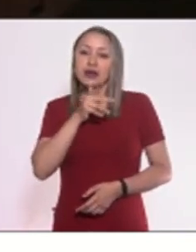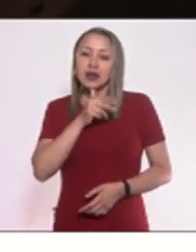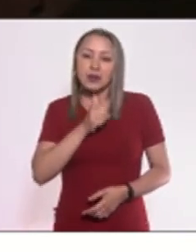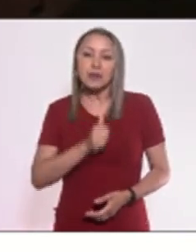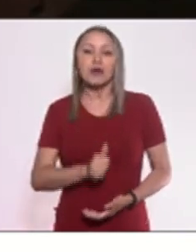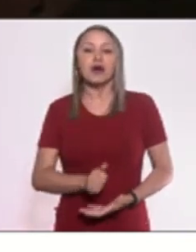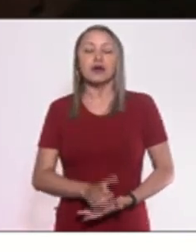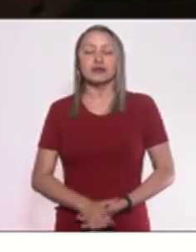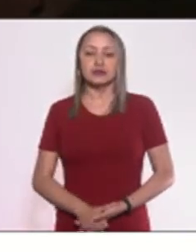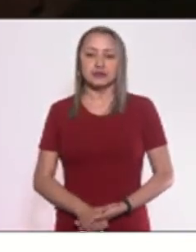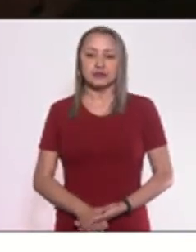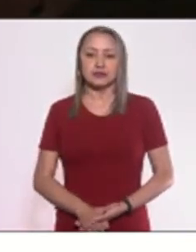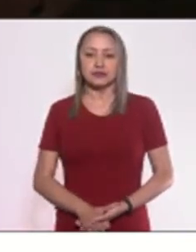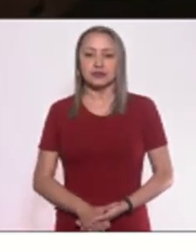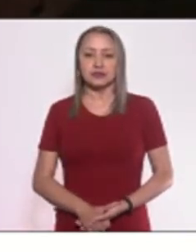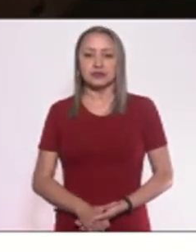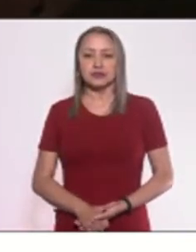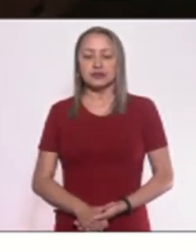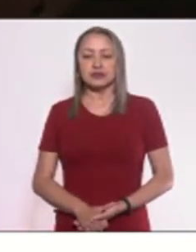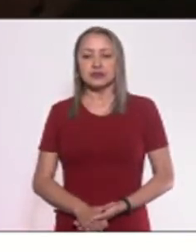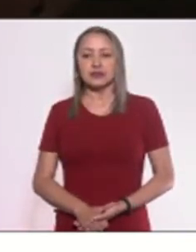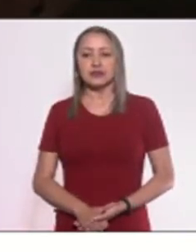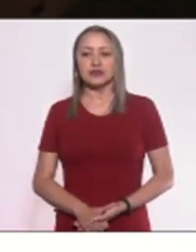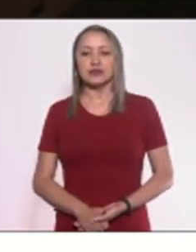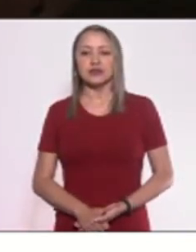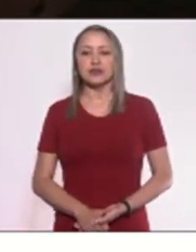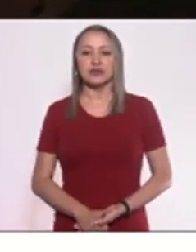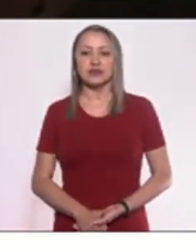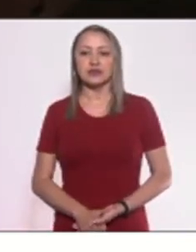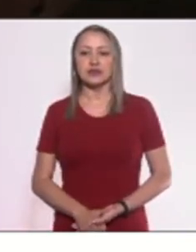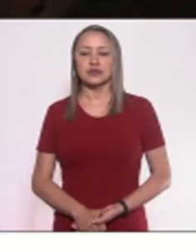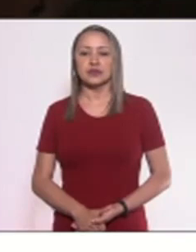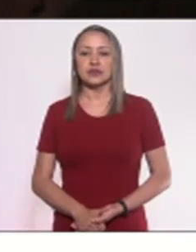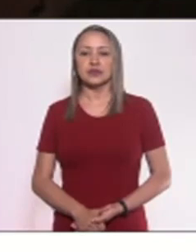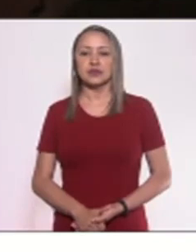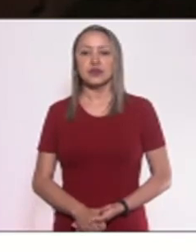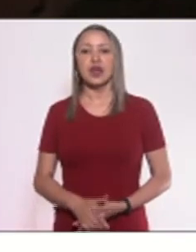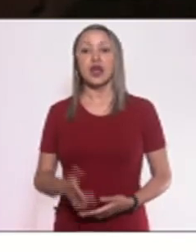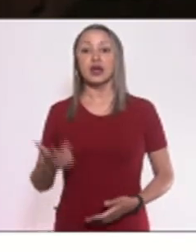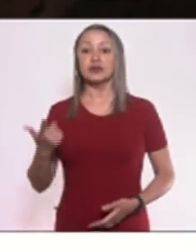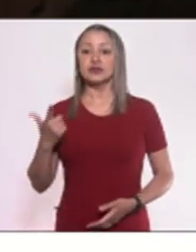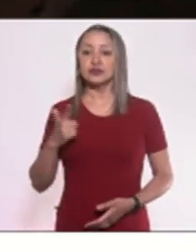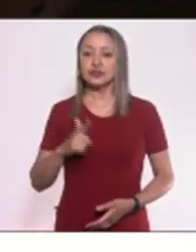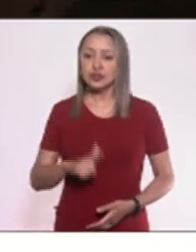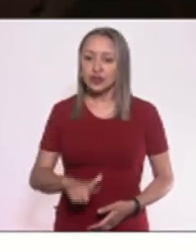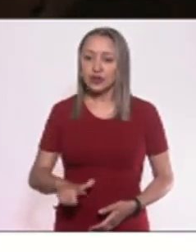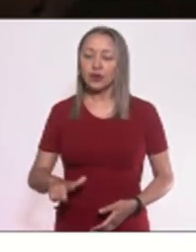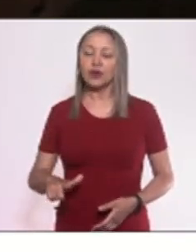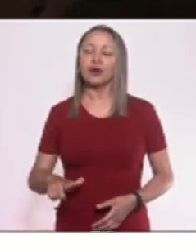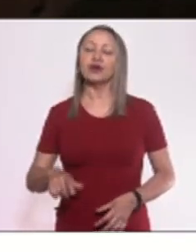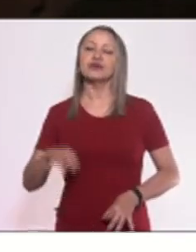nos exames de questões criminais. Aí, novamente,